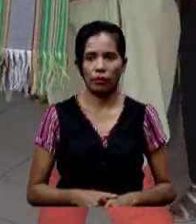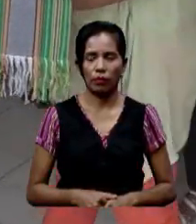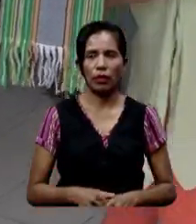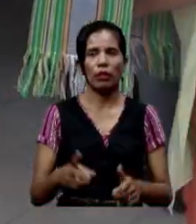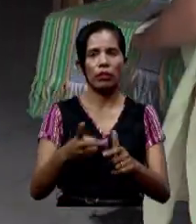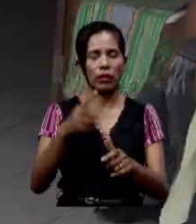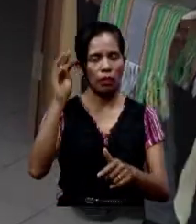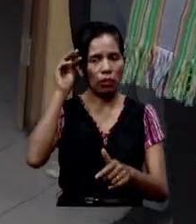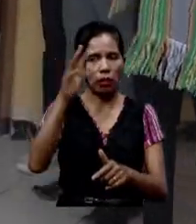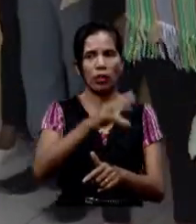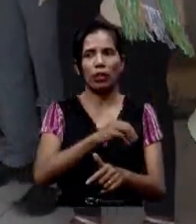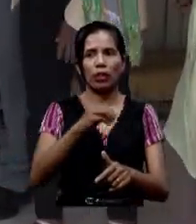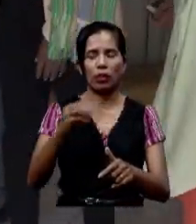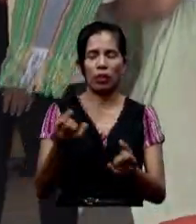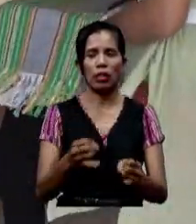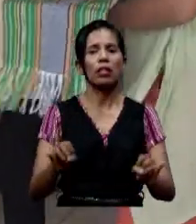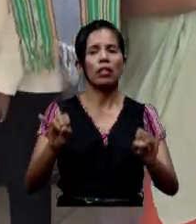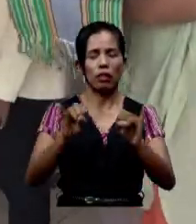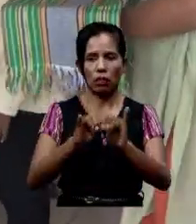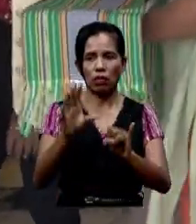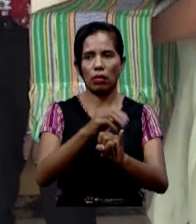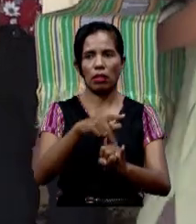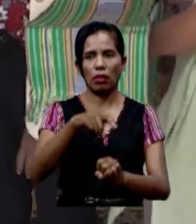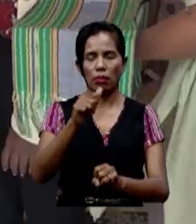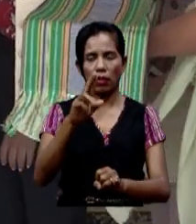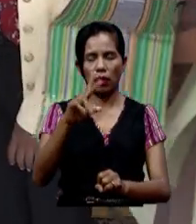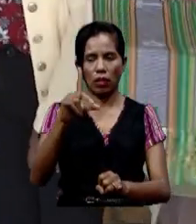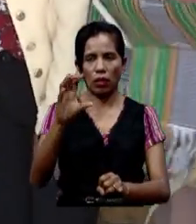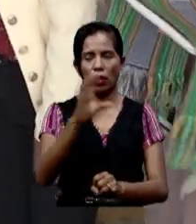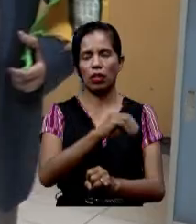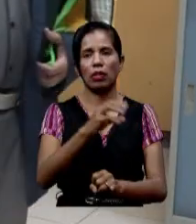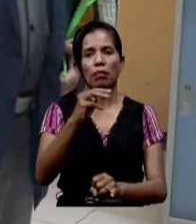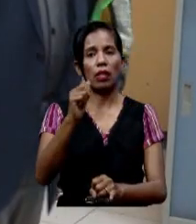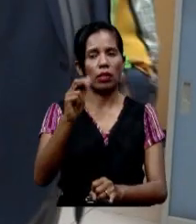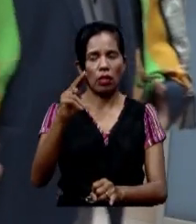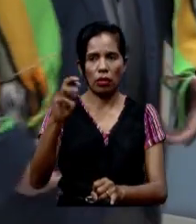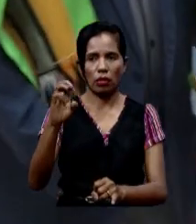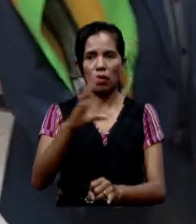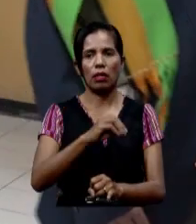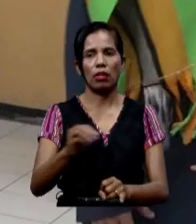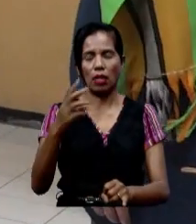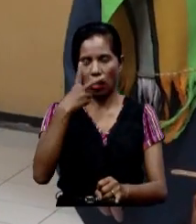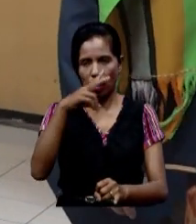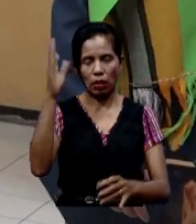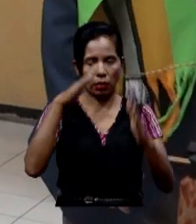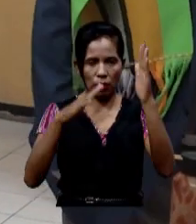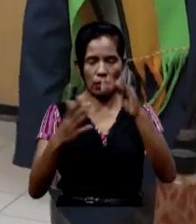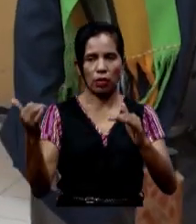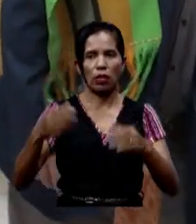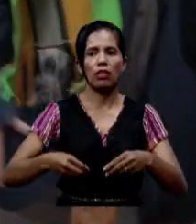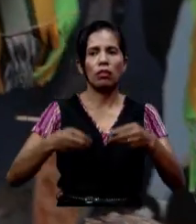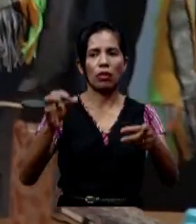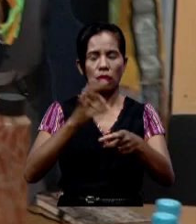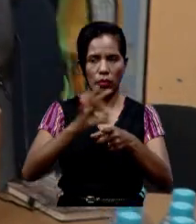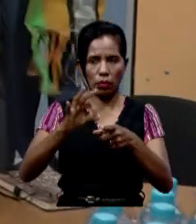Vice-ministro para Fortalecimento Institucional, Paulo Manuel da Silva dos Remédios, identifica problema no NEMAC, Centro de Formação